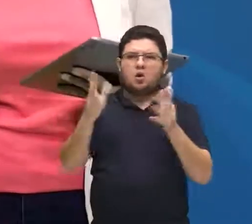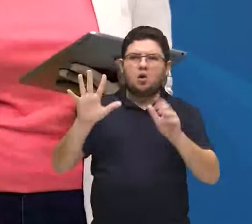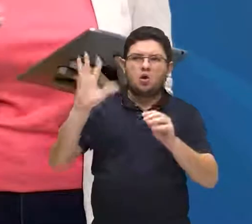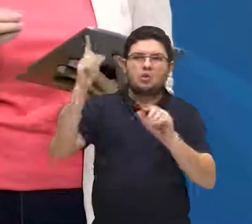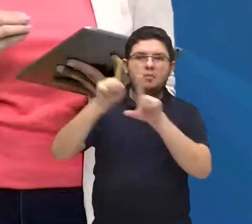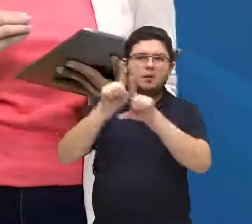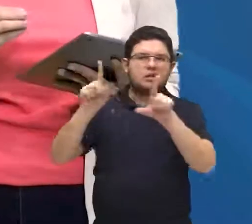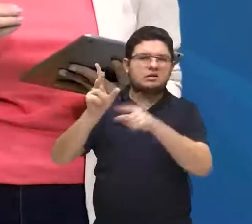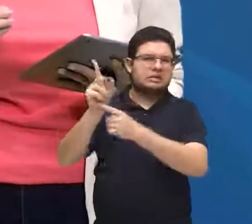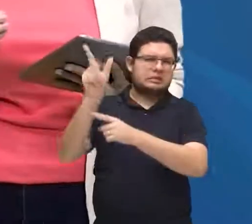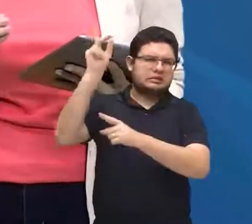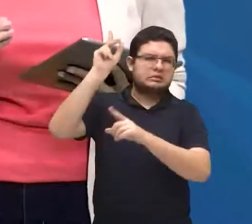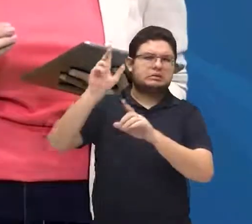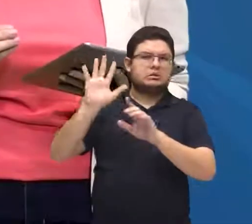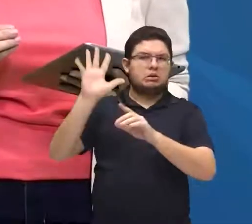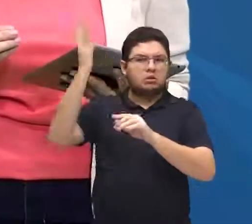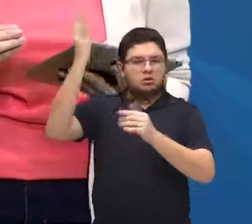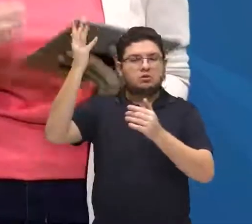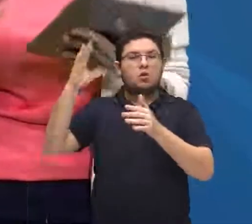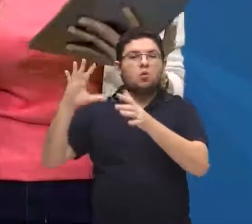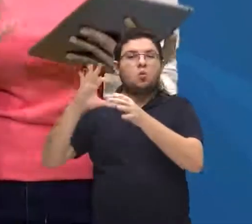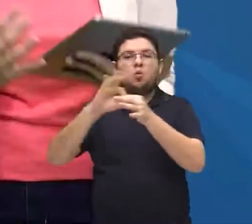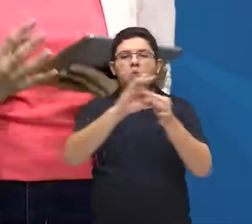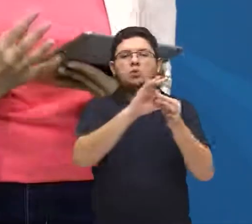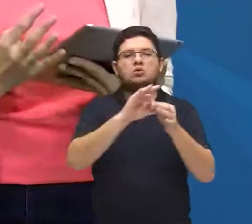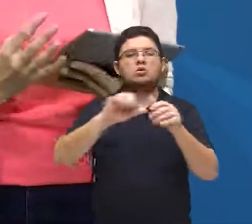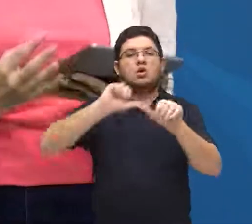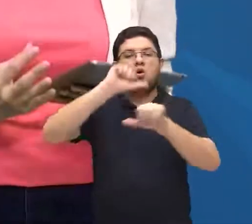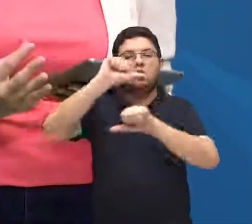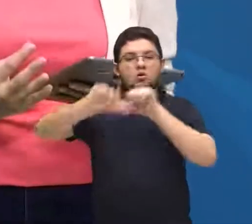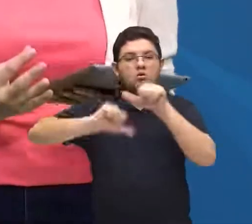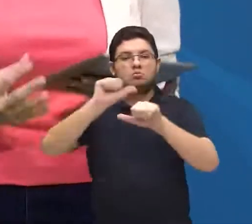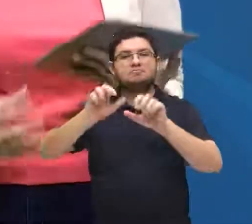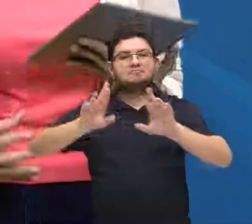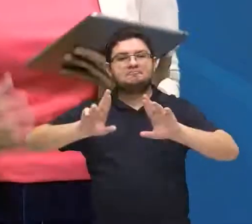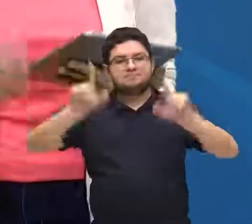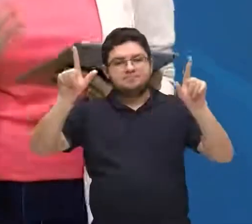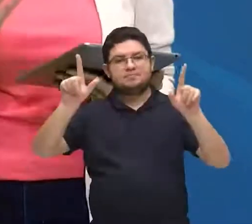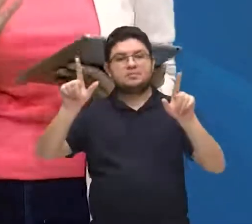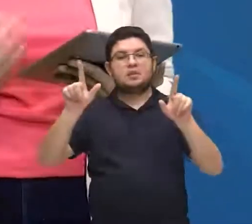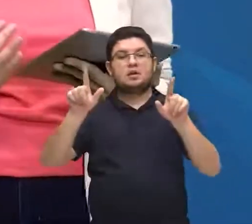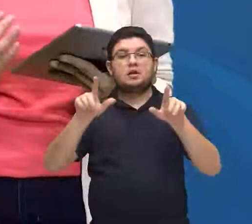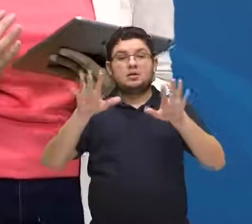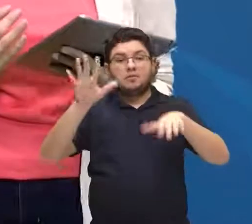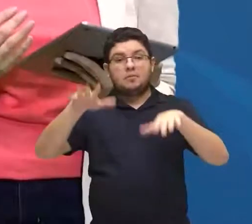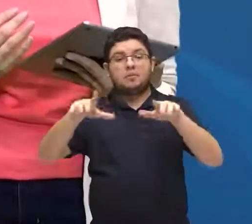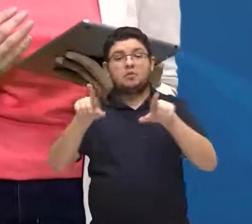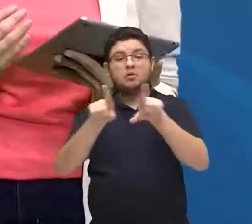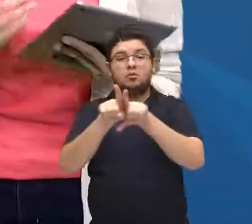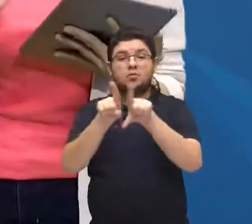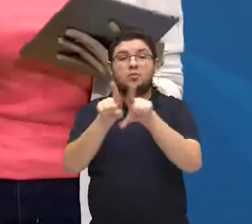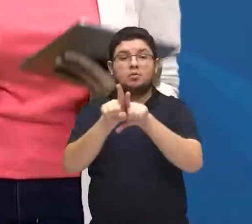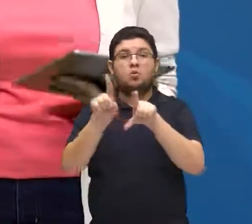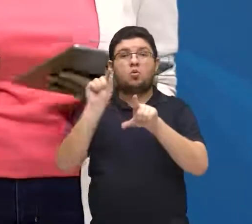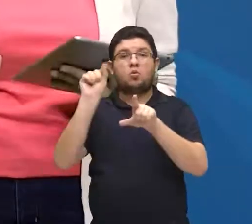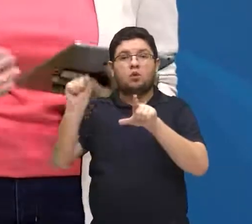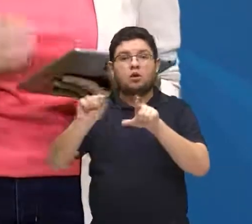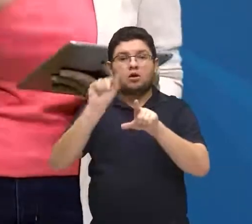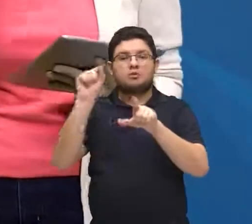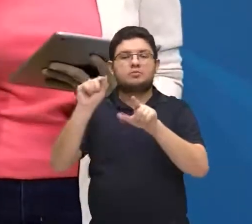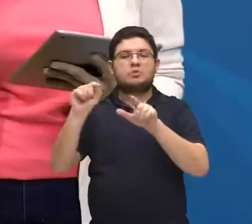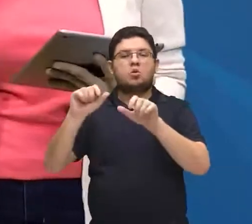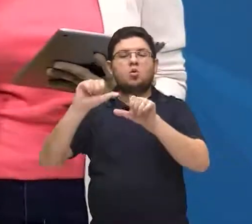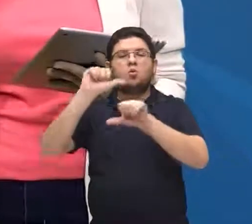tirando ela do seu contexto original, da sua situação real e manipulando para um contexto